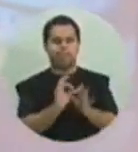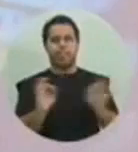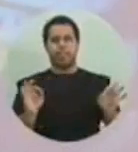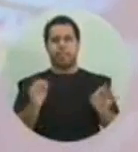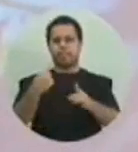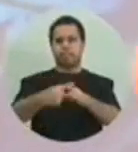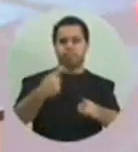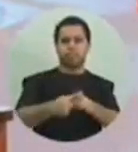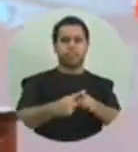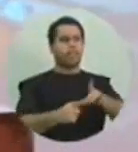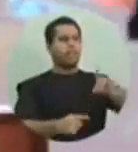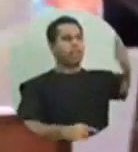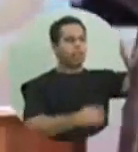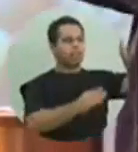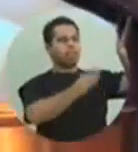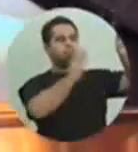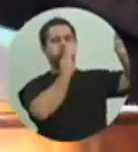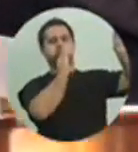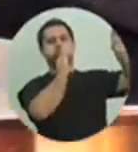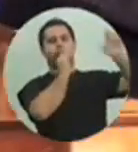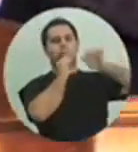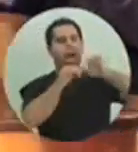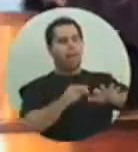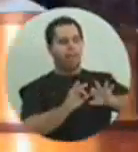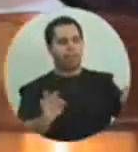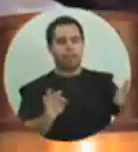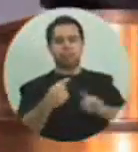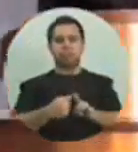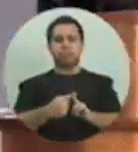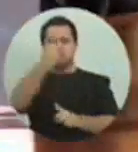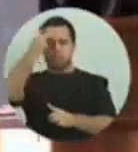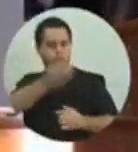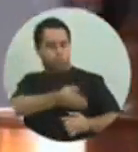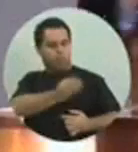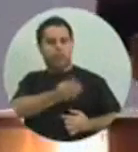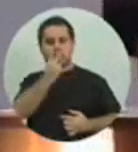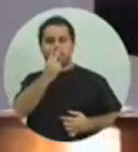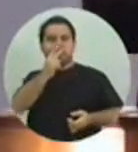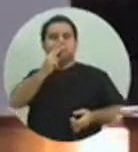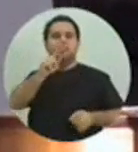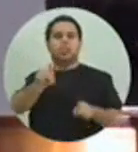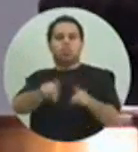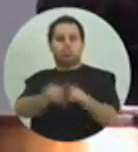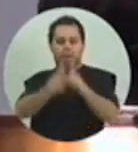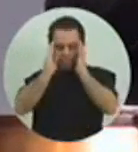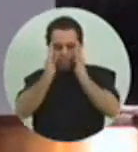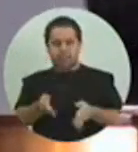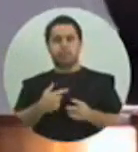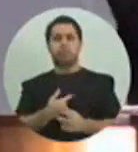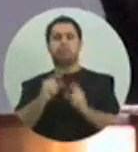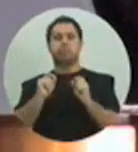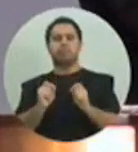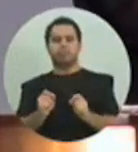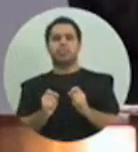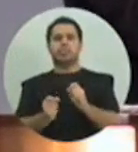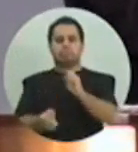lá, porque a bênção foi impedida por essa atitude de escravidão.